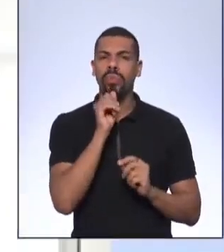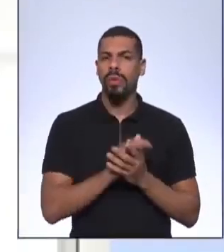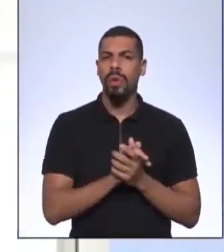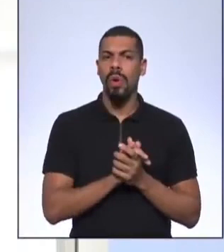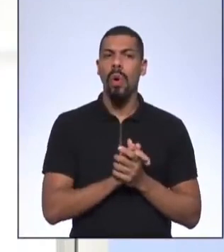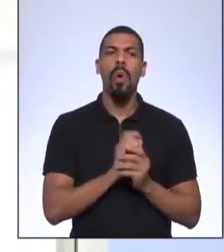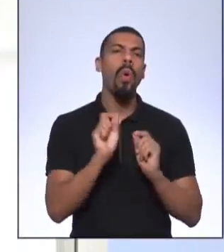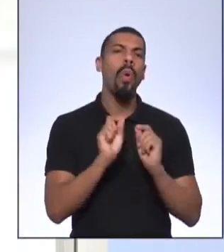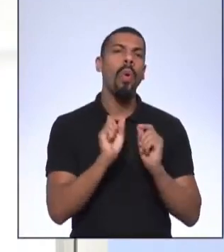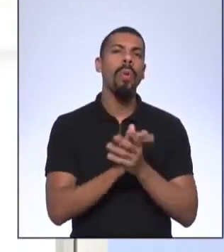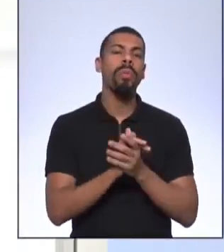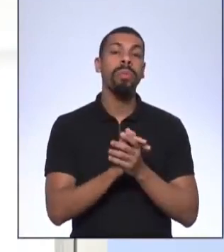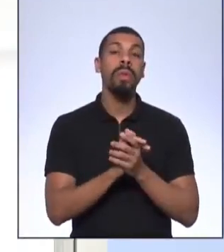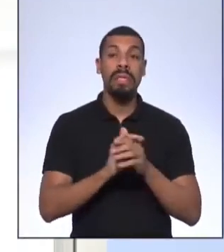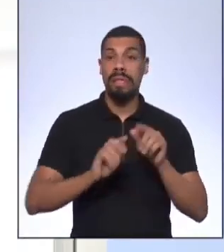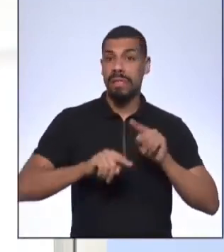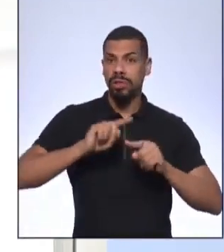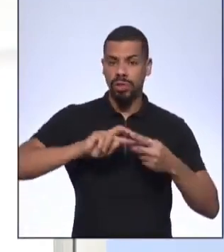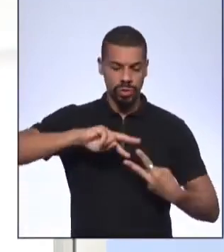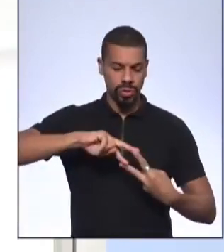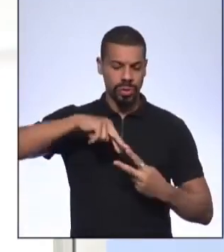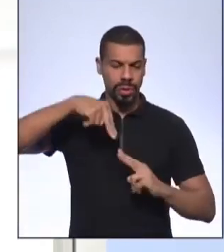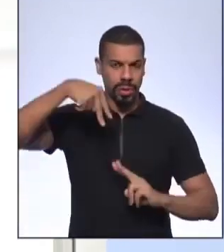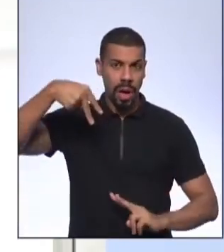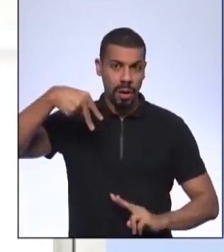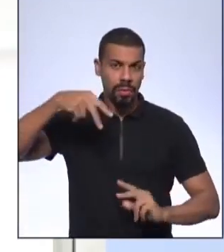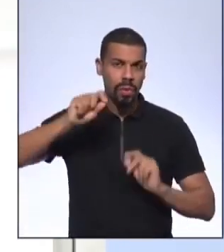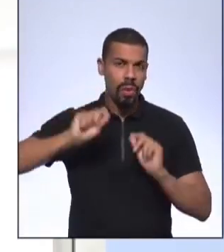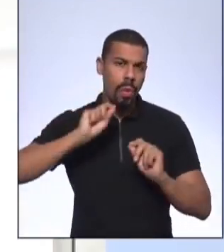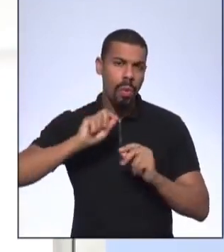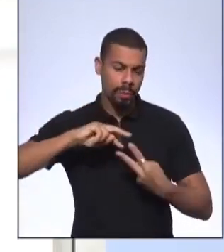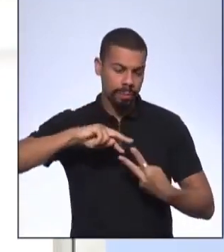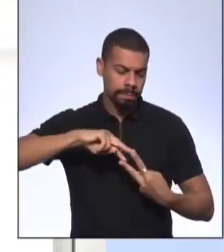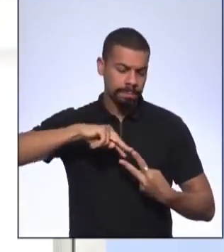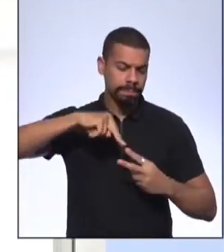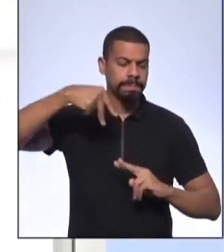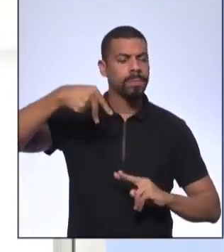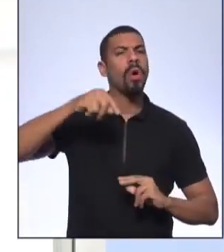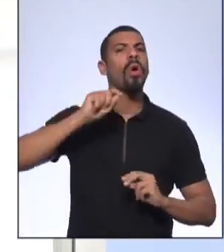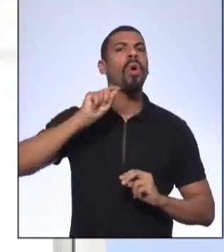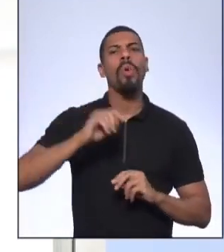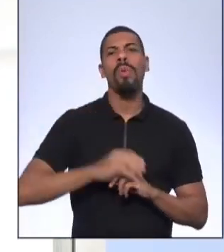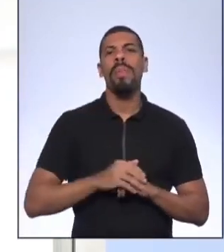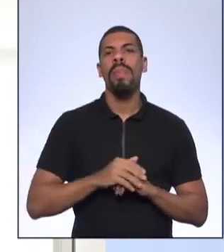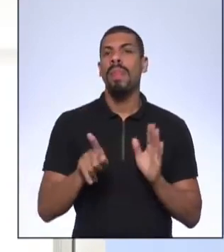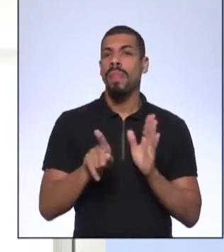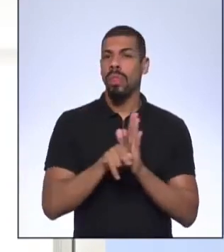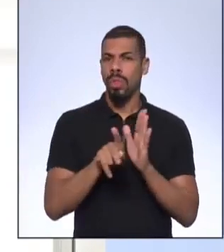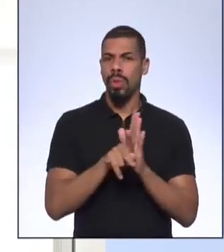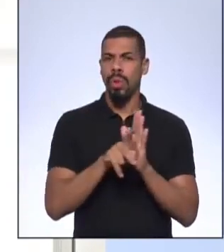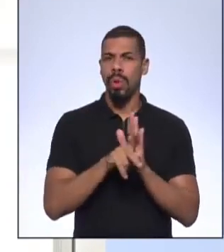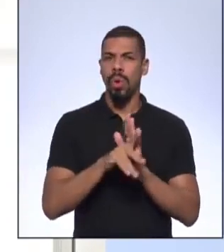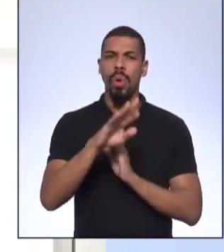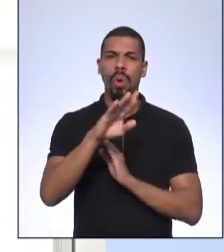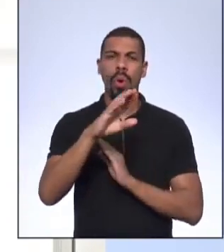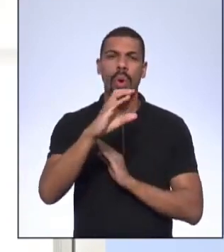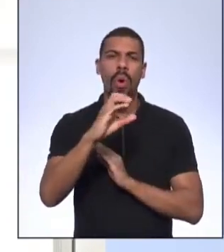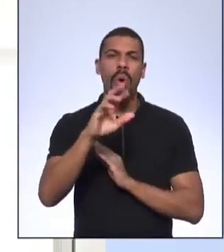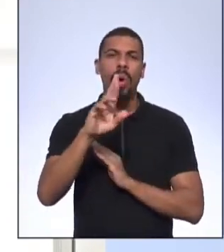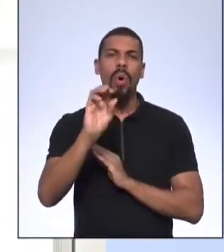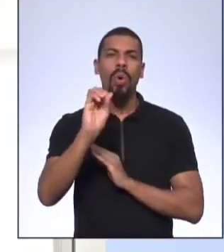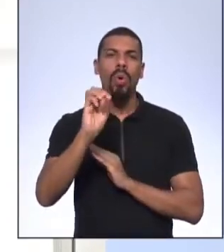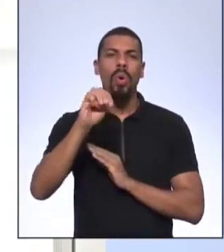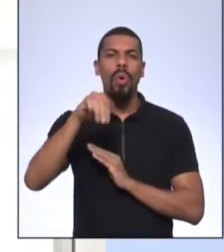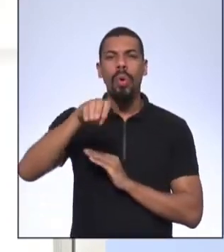que a gente chama de material genético. Esse material genético, ele está na forma de cromossomos aqui, tá?